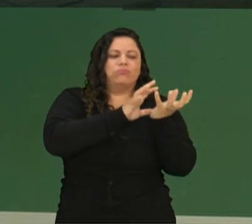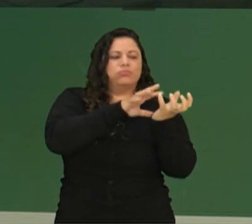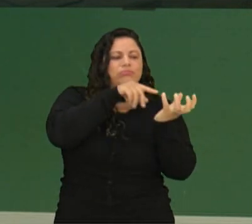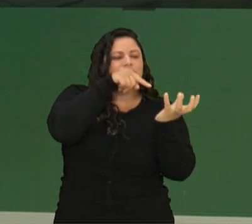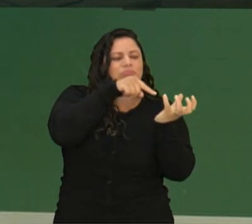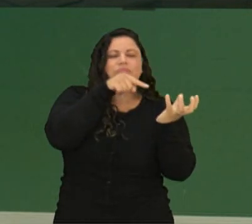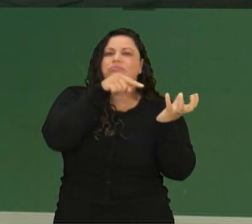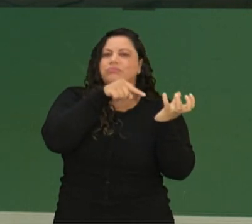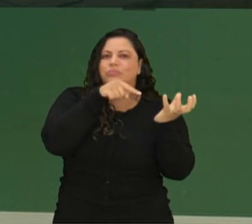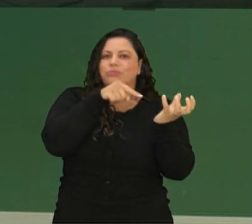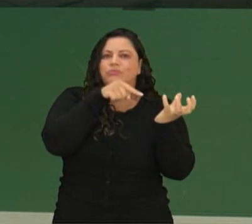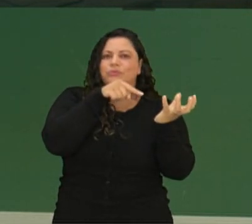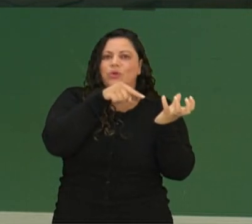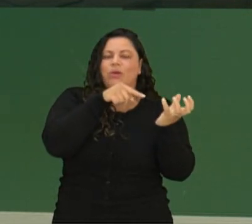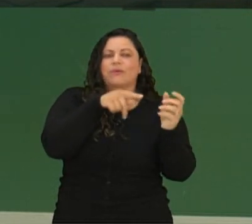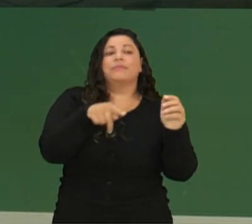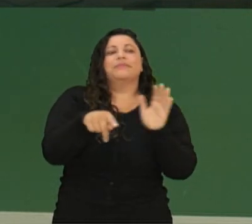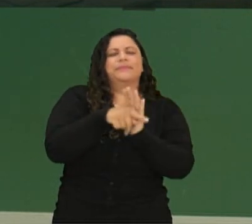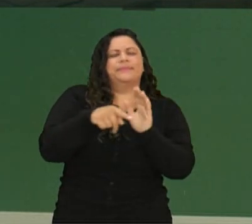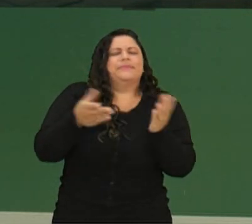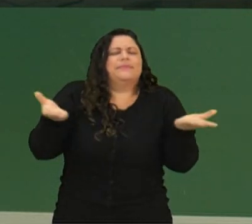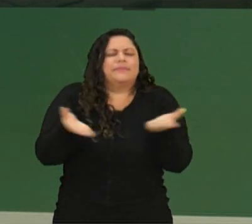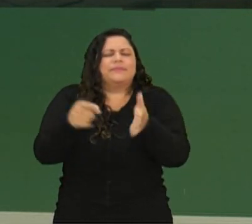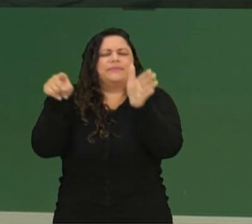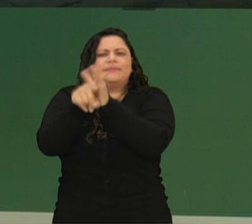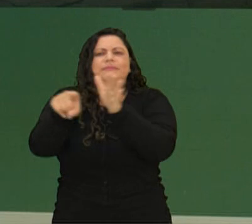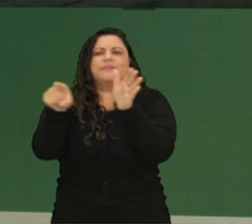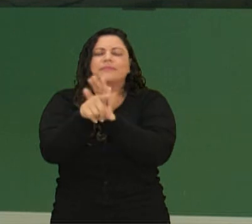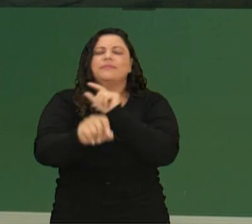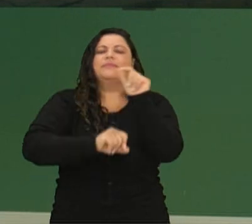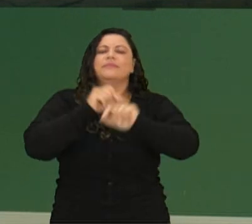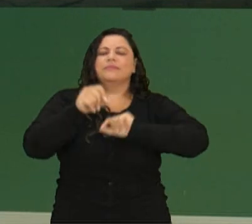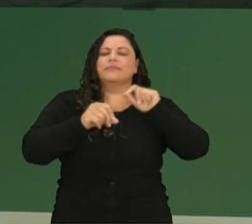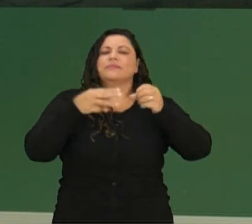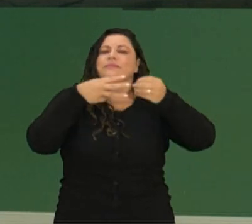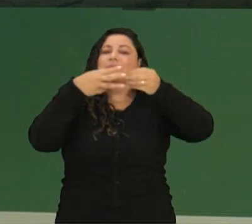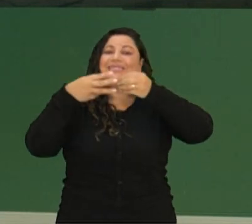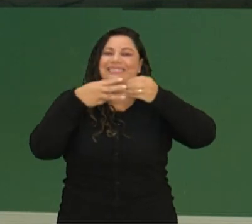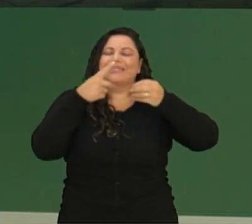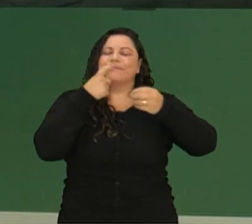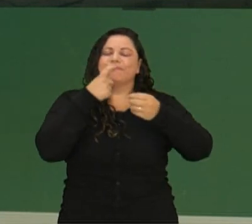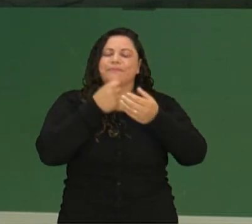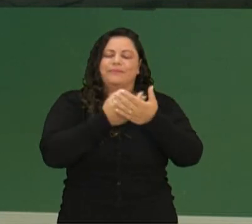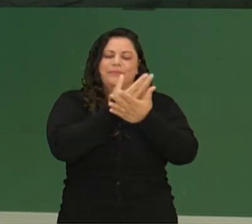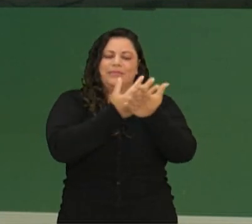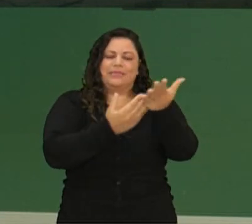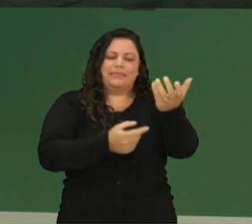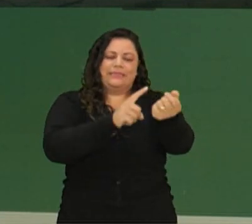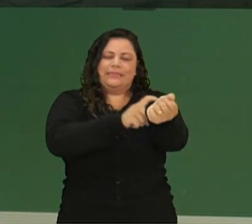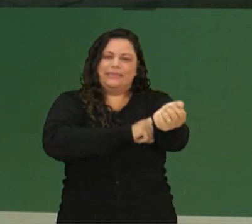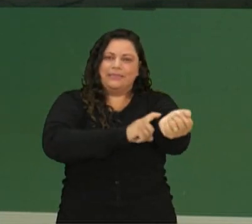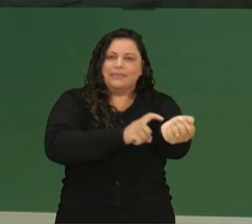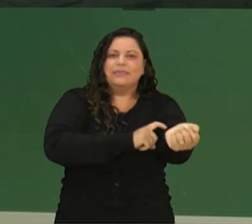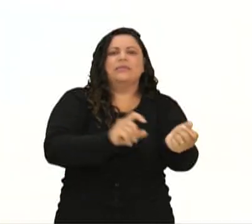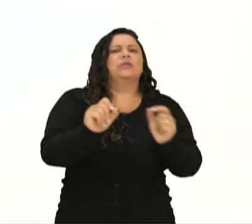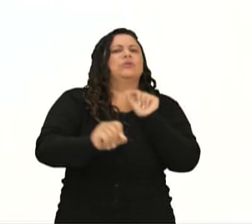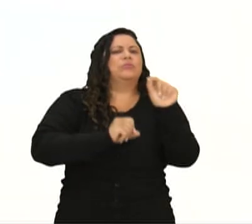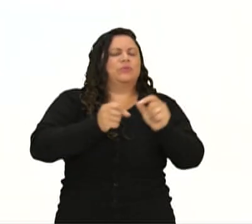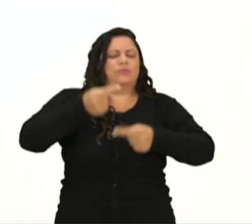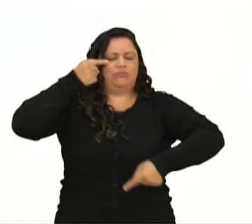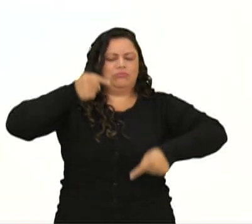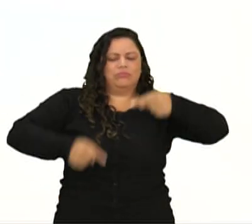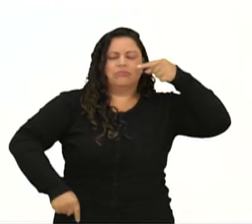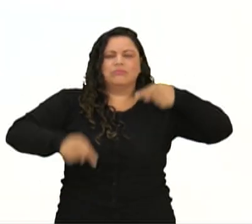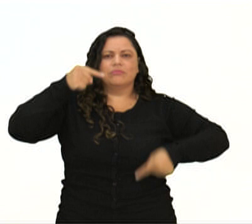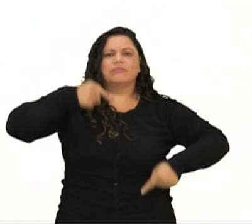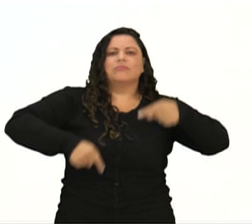tá? Então, o primeiro quiz de hoje. Célula sanguínea responsável pelo transporte do gás oxigênio. Você lembra qual